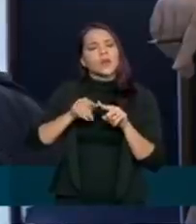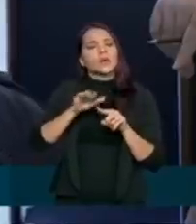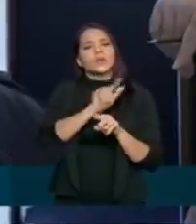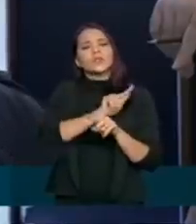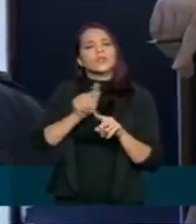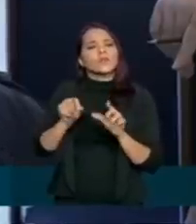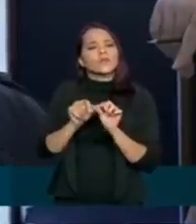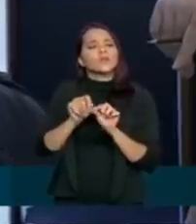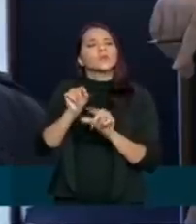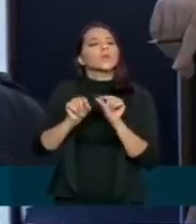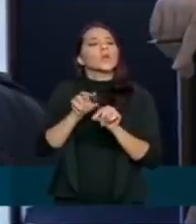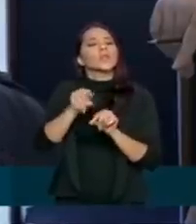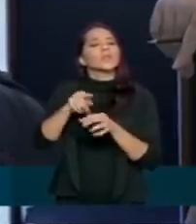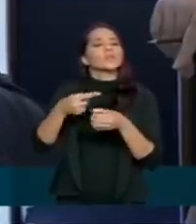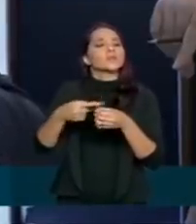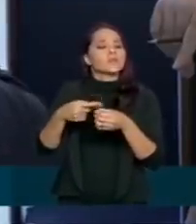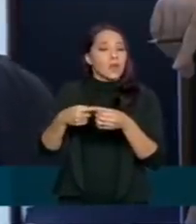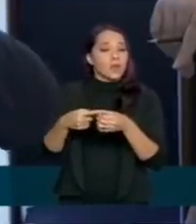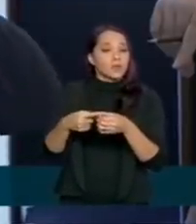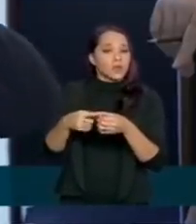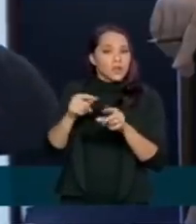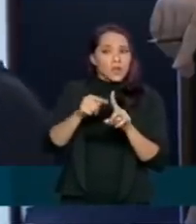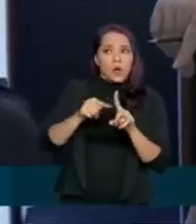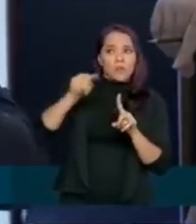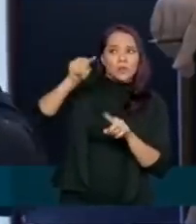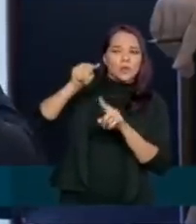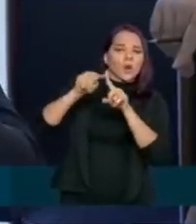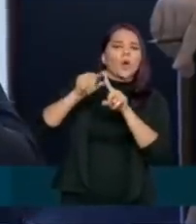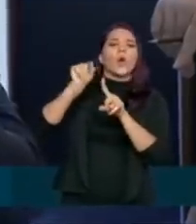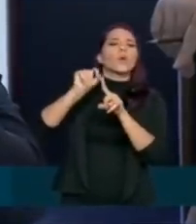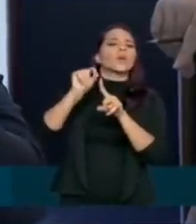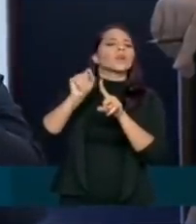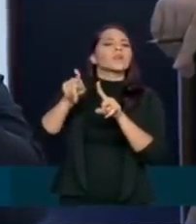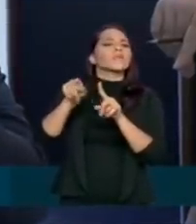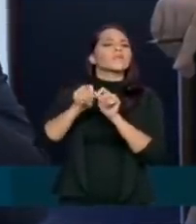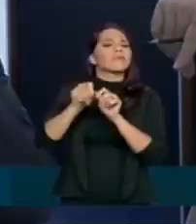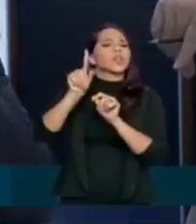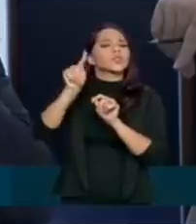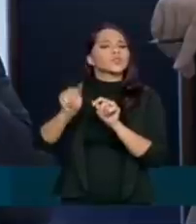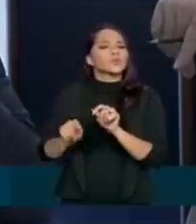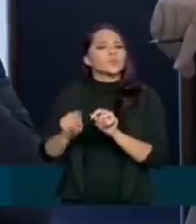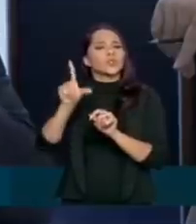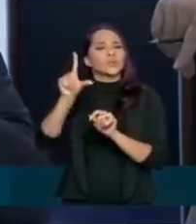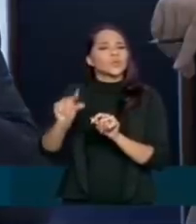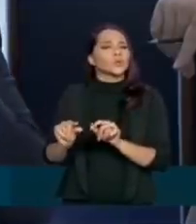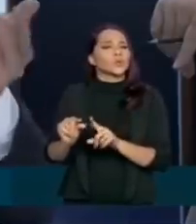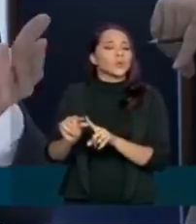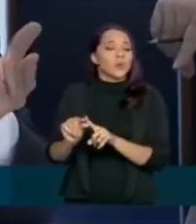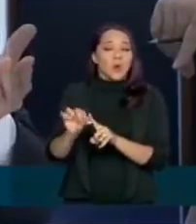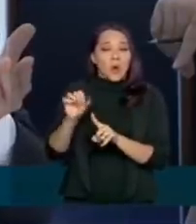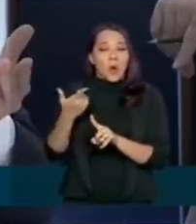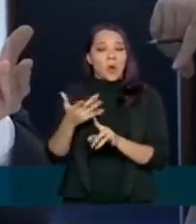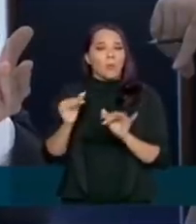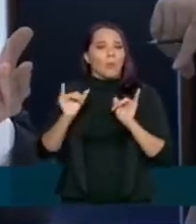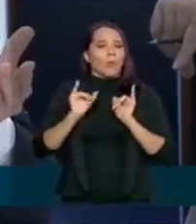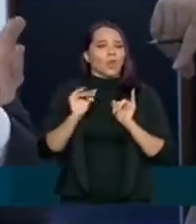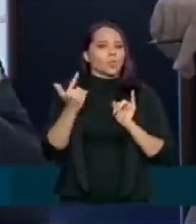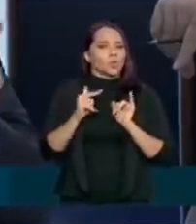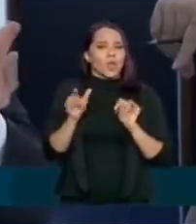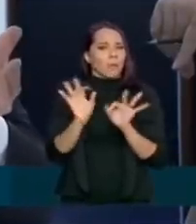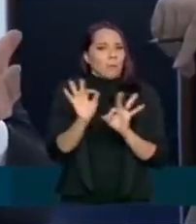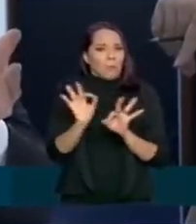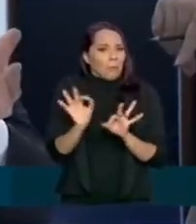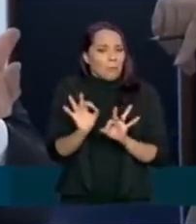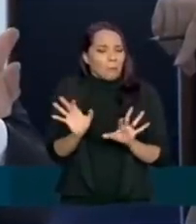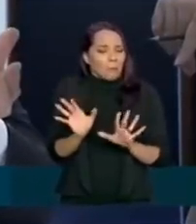fez naquela cidade que fez aumentar ou diminuir, ou não teve nenhum reflexo da ação